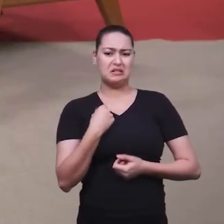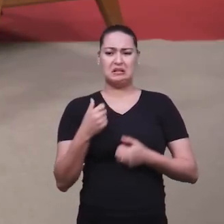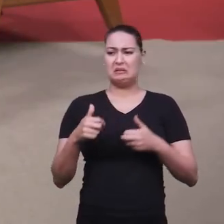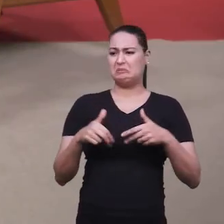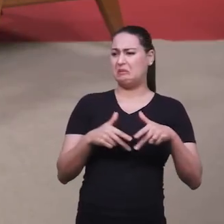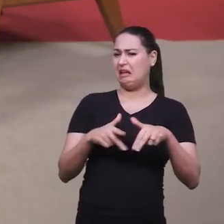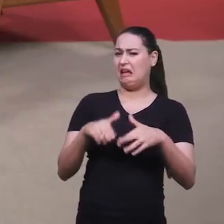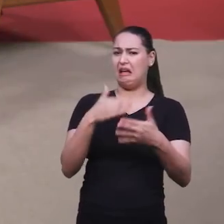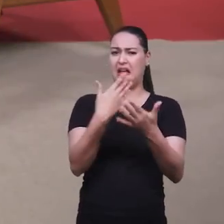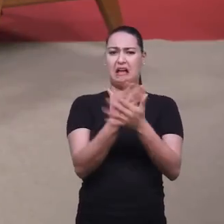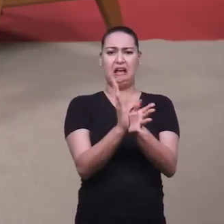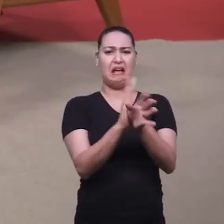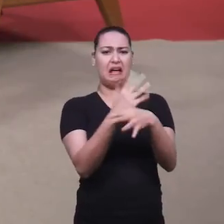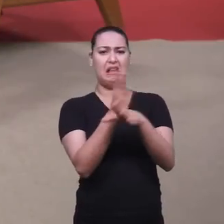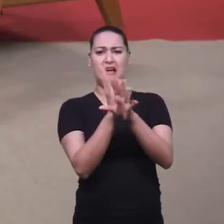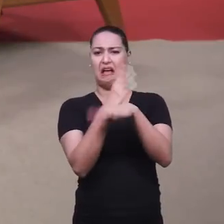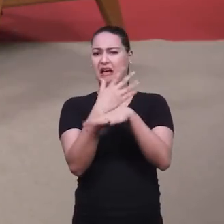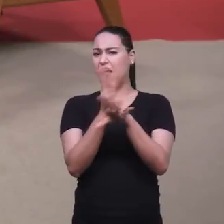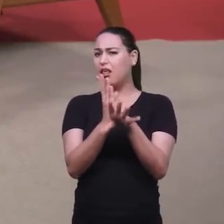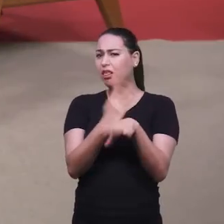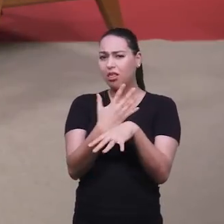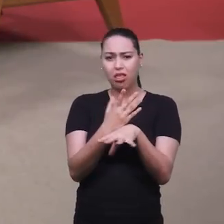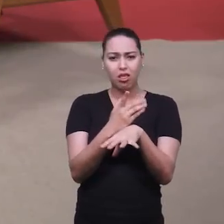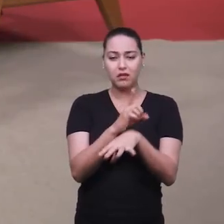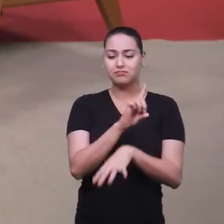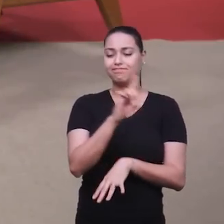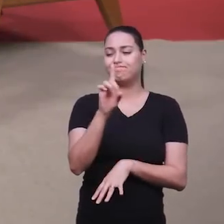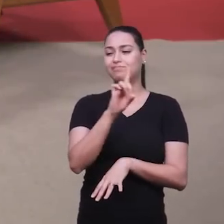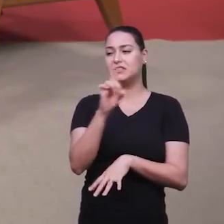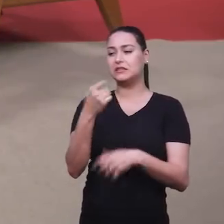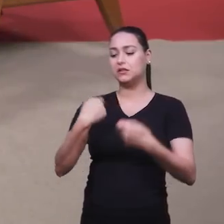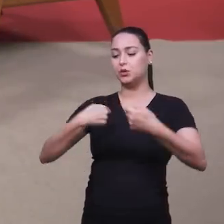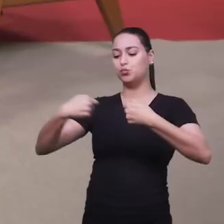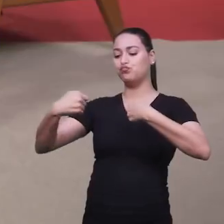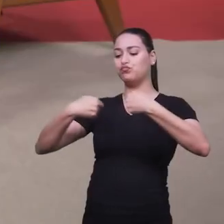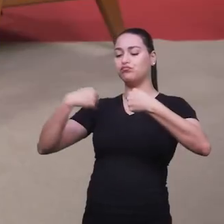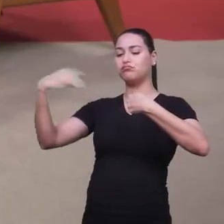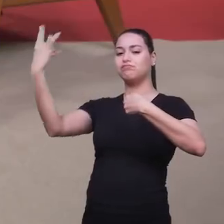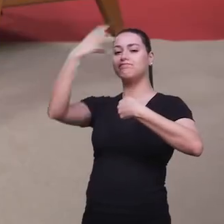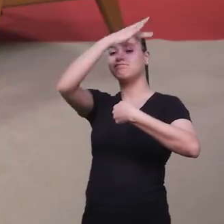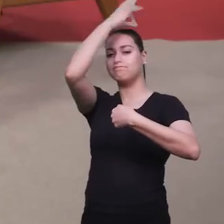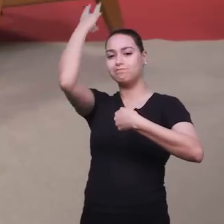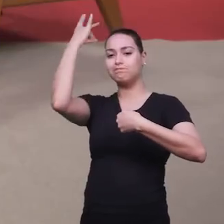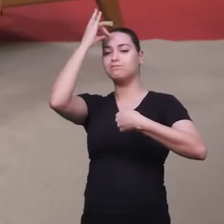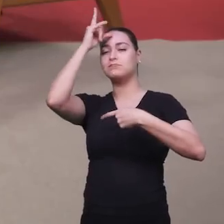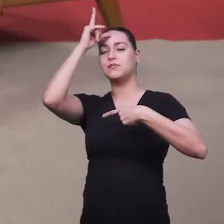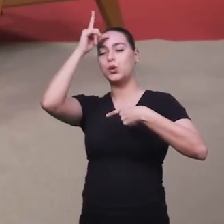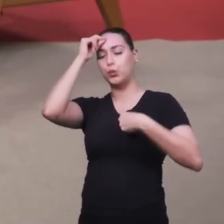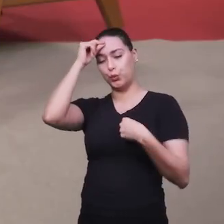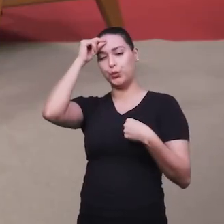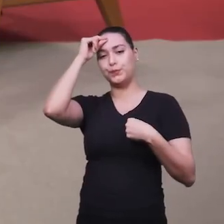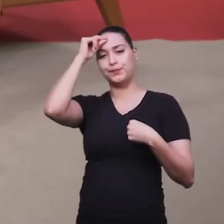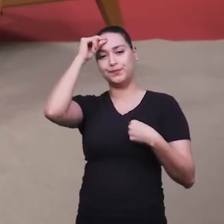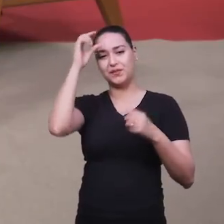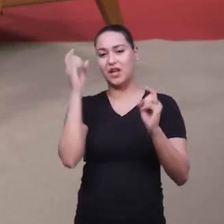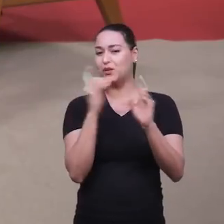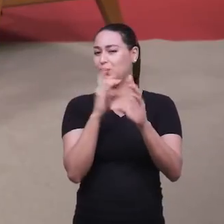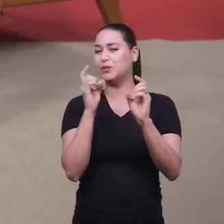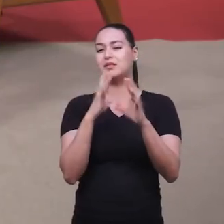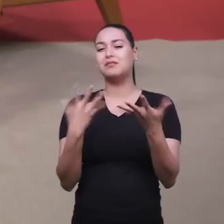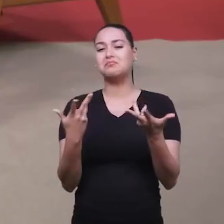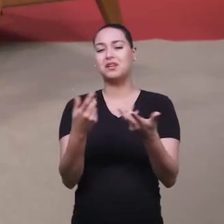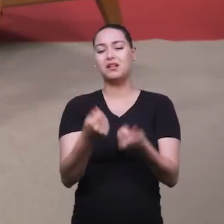esmo, andando sem rumo. Uma sequência Uma profética. sequência profética, um governo do Espírito Santo que nos dá esse descanso. A Glória a doutrina é